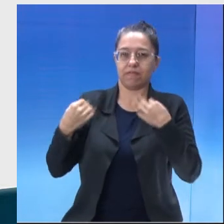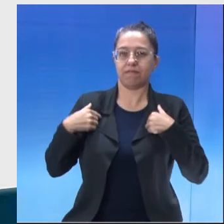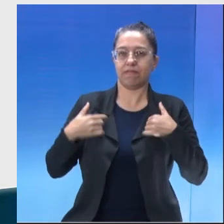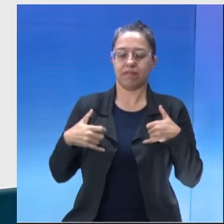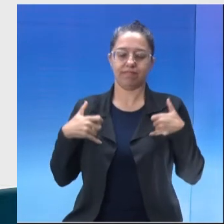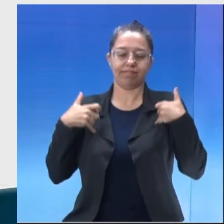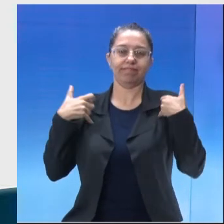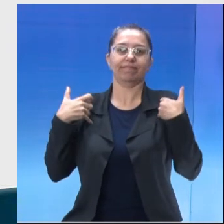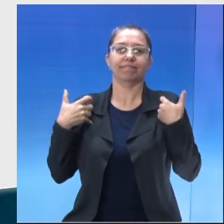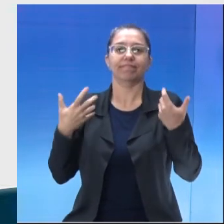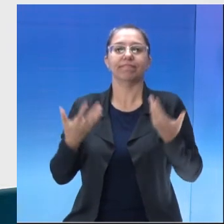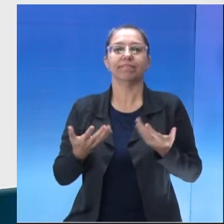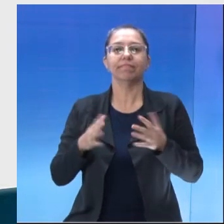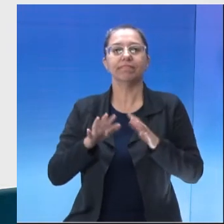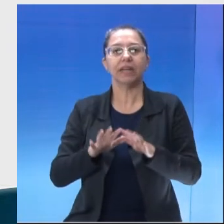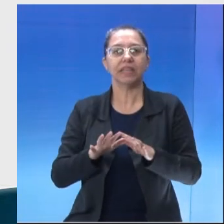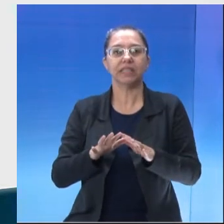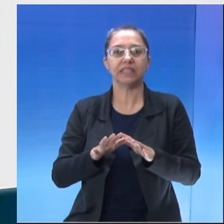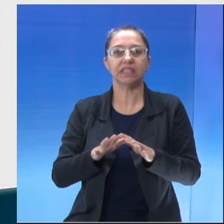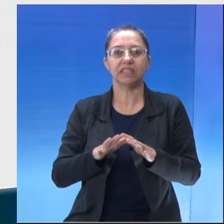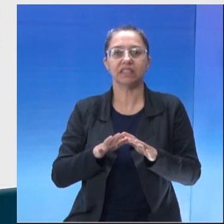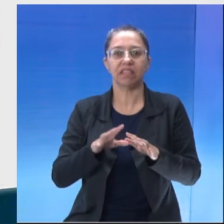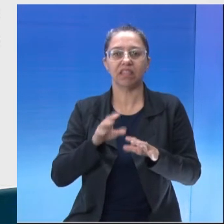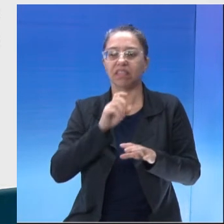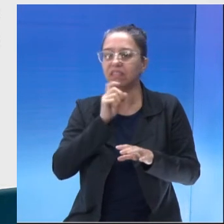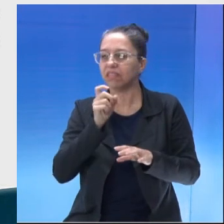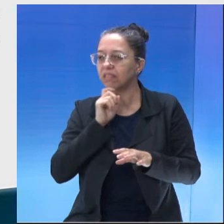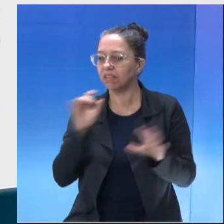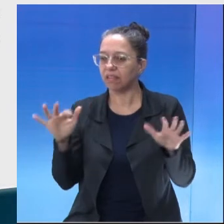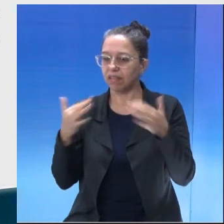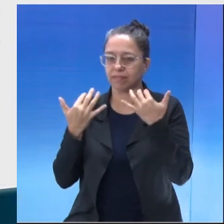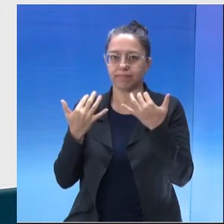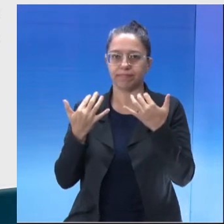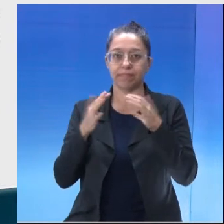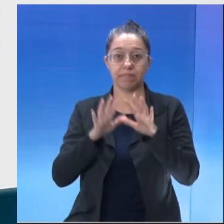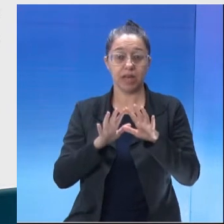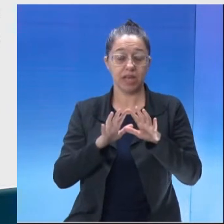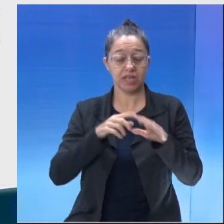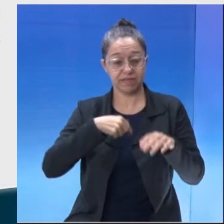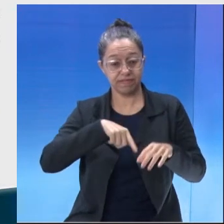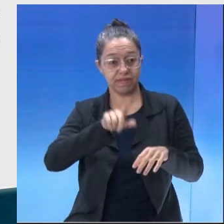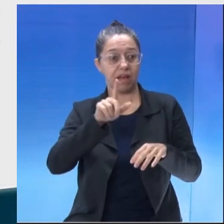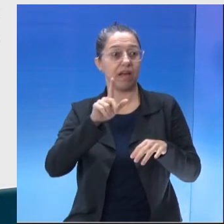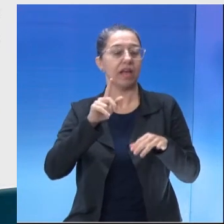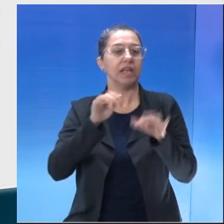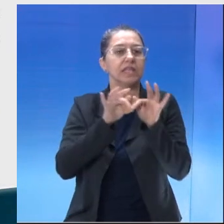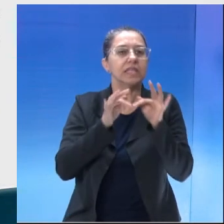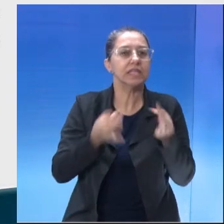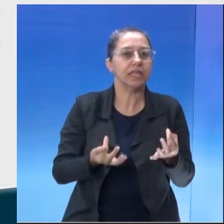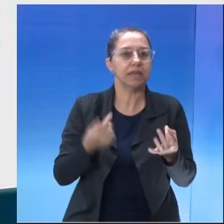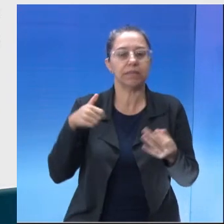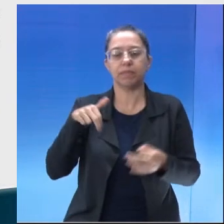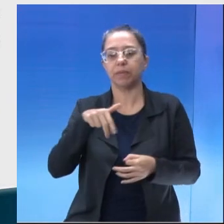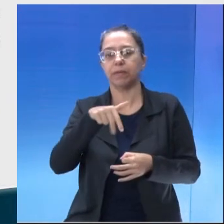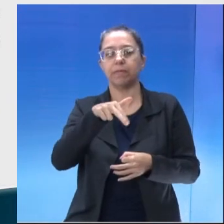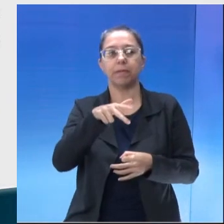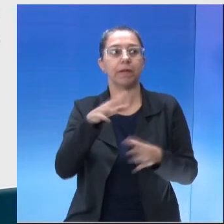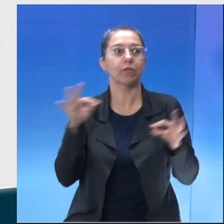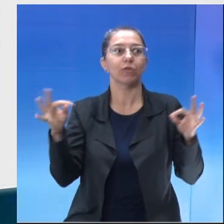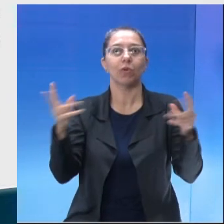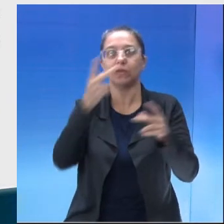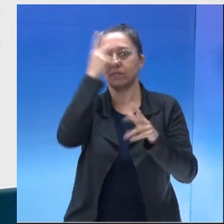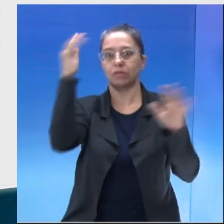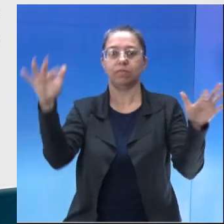uma camiseta puída, chamou a atenção. E assim segue os dias, à prova de planejamento e contrariando